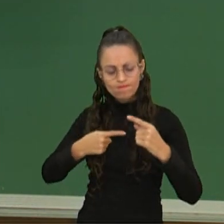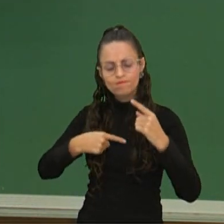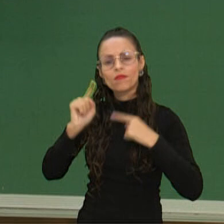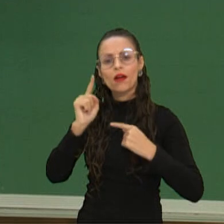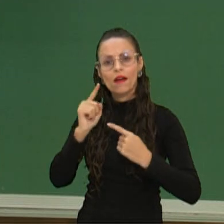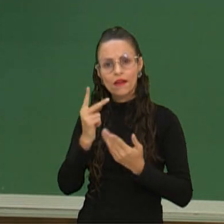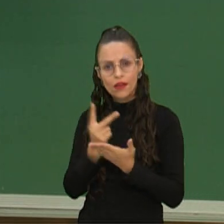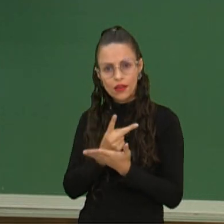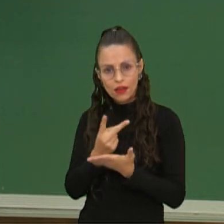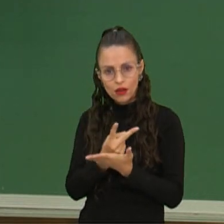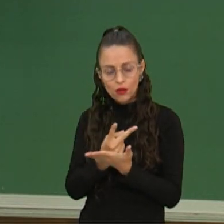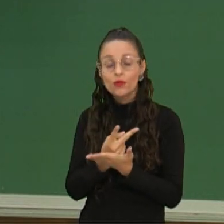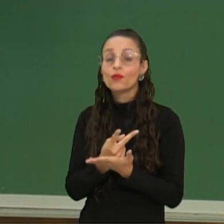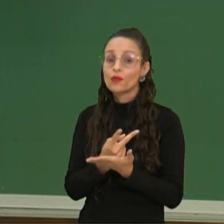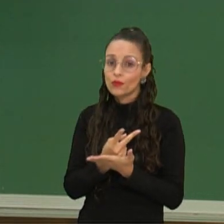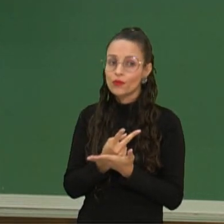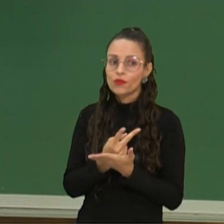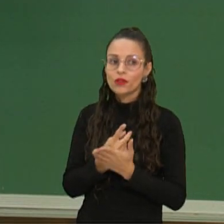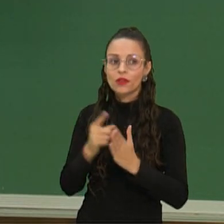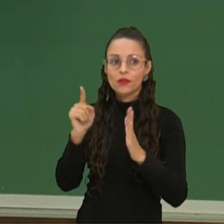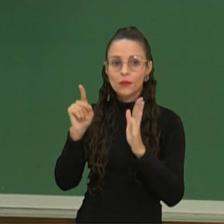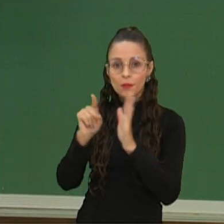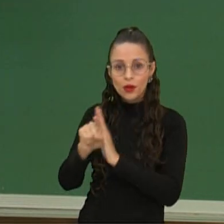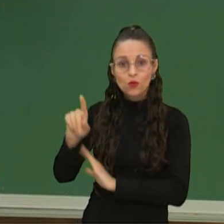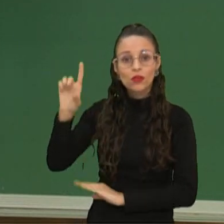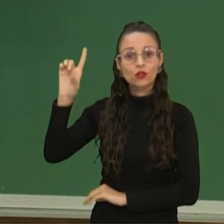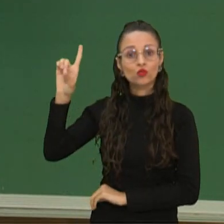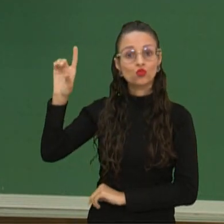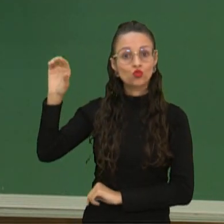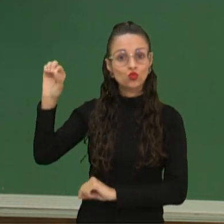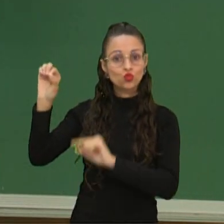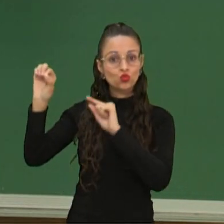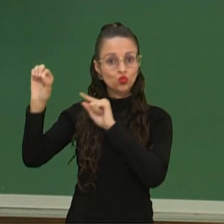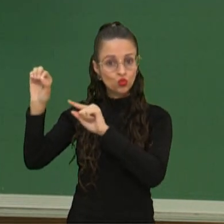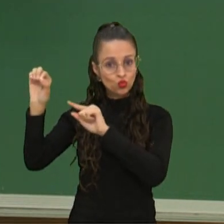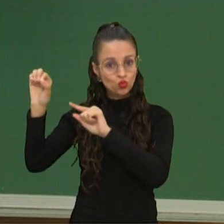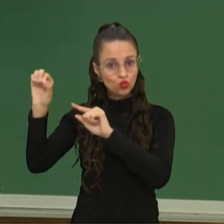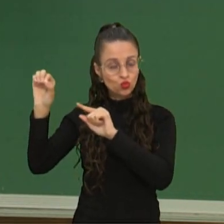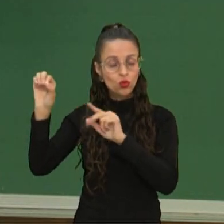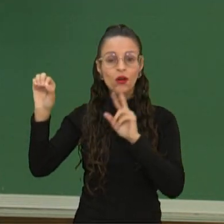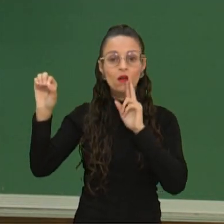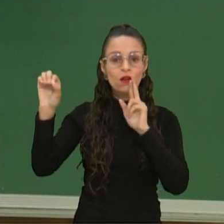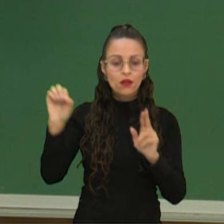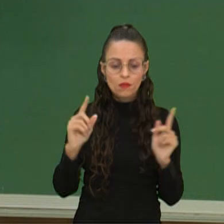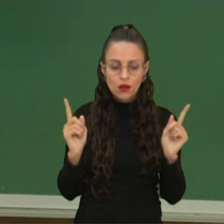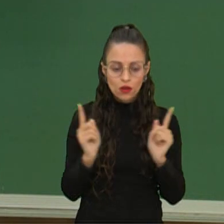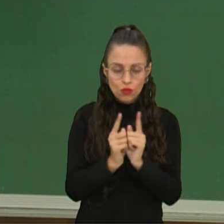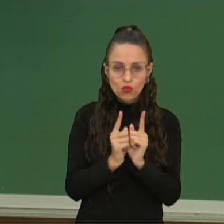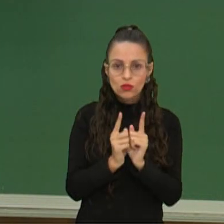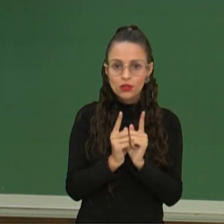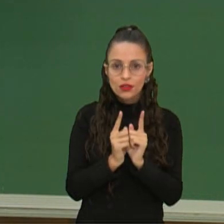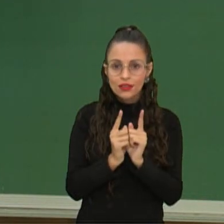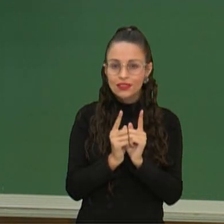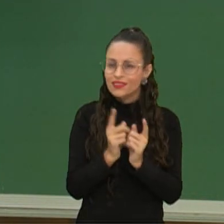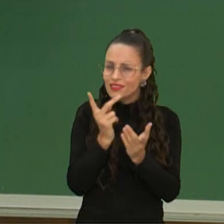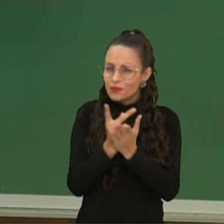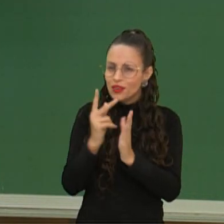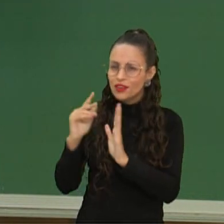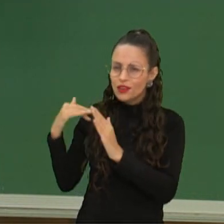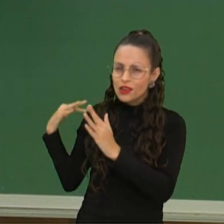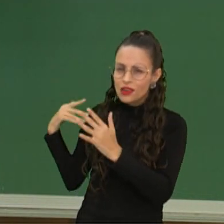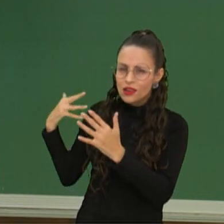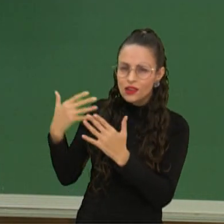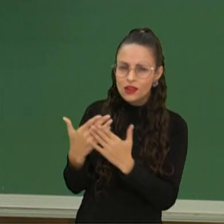erros facilmente? Uma pergunta feita com o do, então você dá uma resposta curta. Nossa, todas as nossas aulas a gente está fazendo isso.